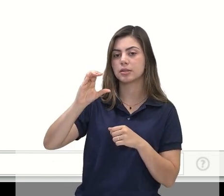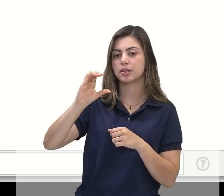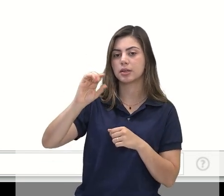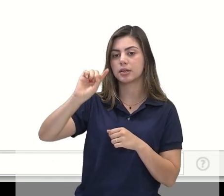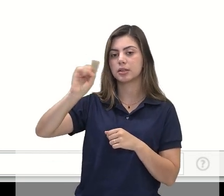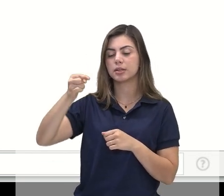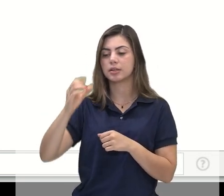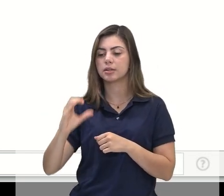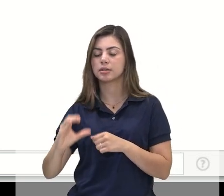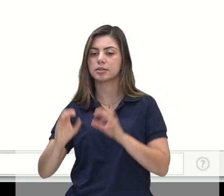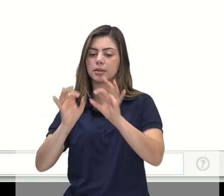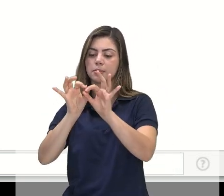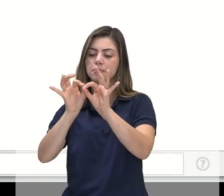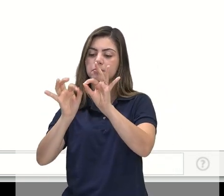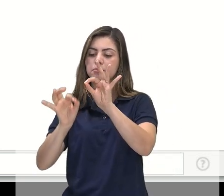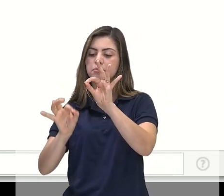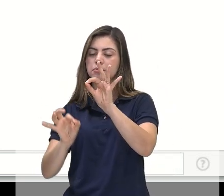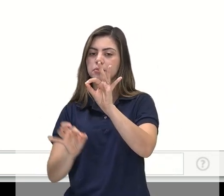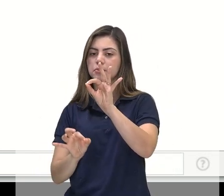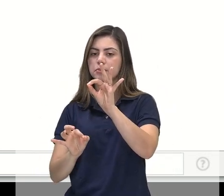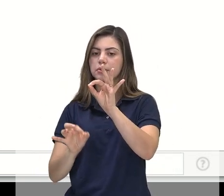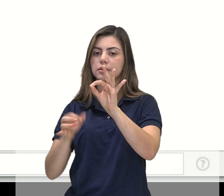vai ser igual a